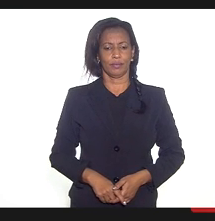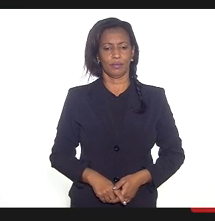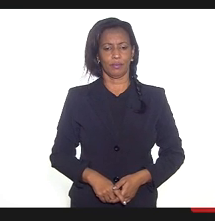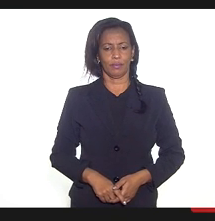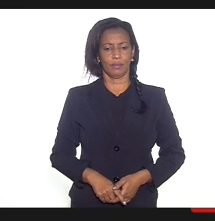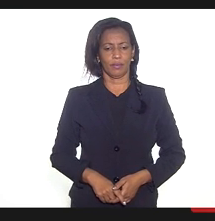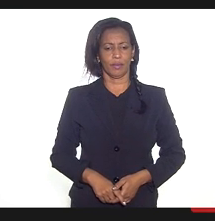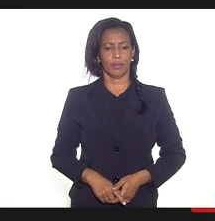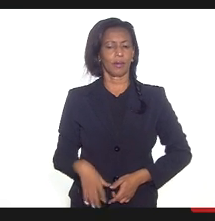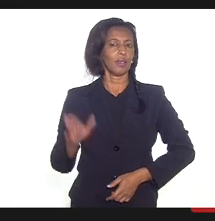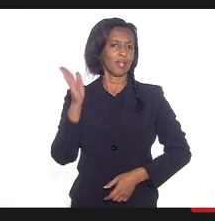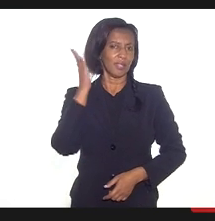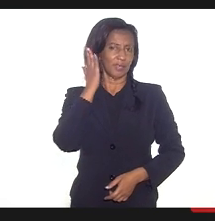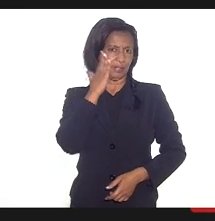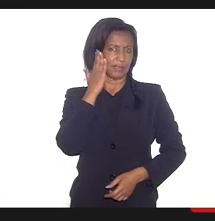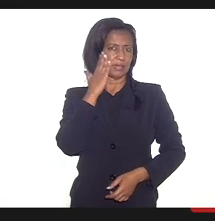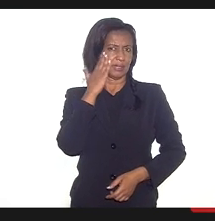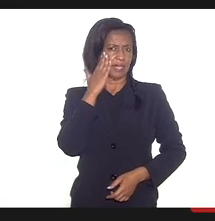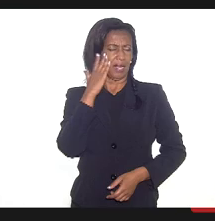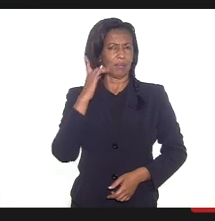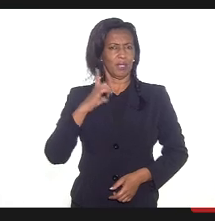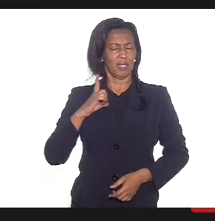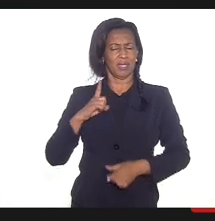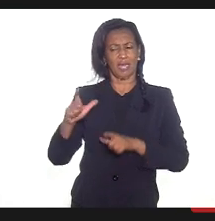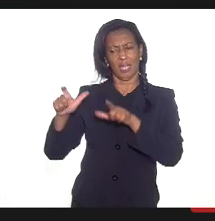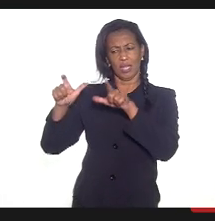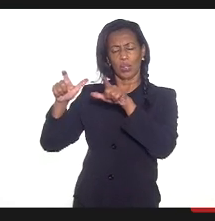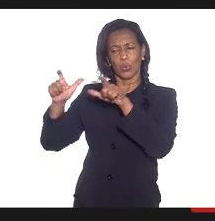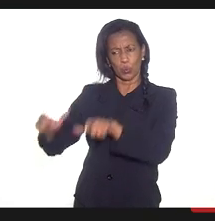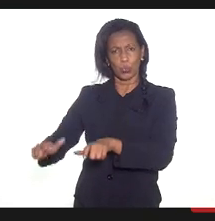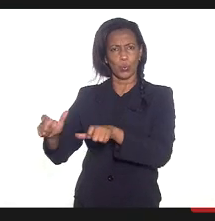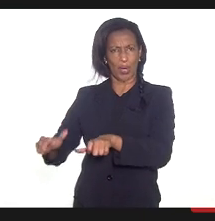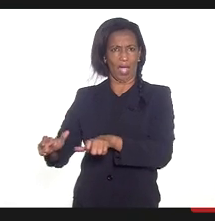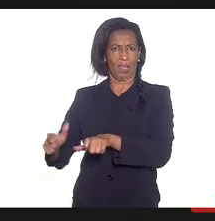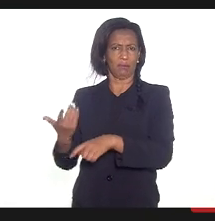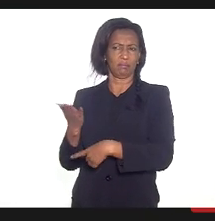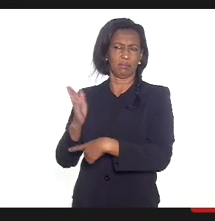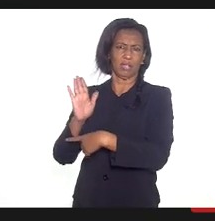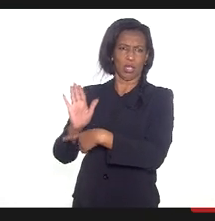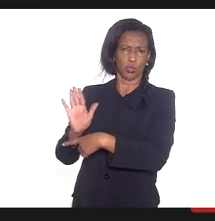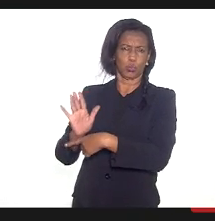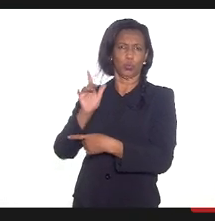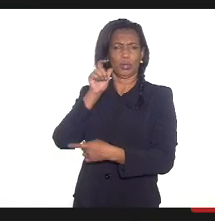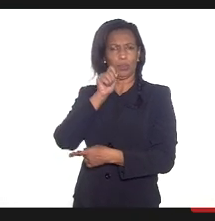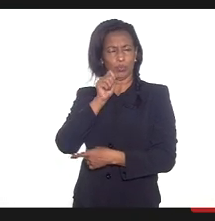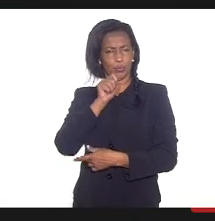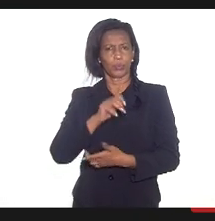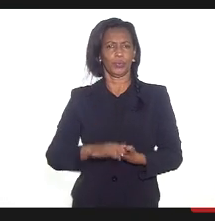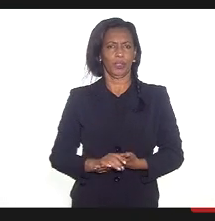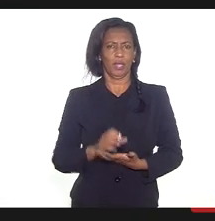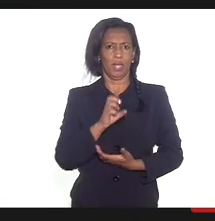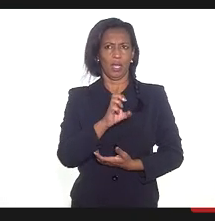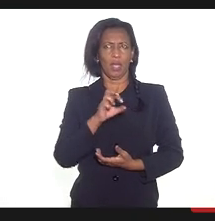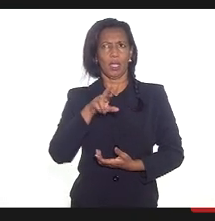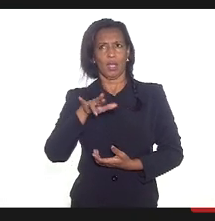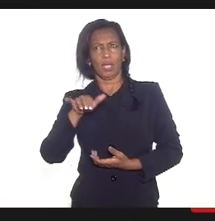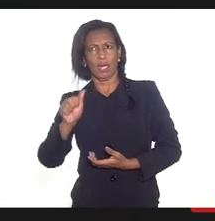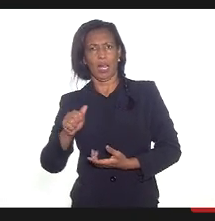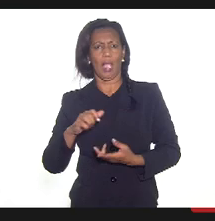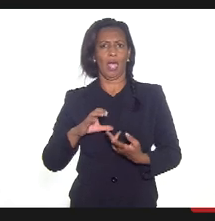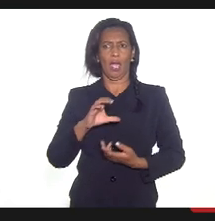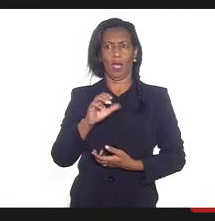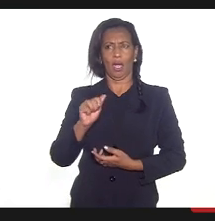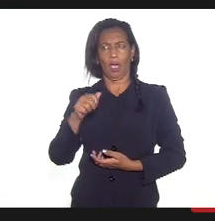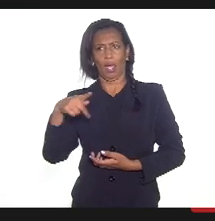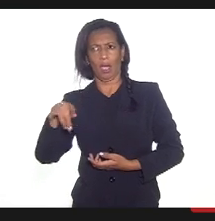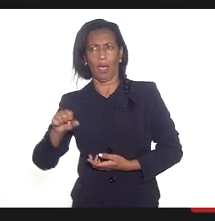A gente sabe que tem centro de atendimento à mulher, a gente tem encaminhamento por CREAS, por CAPS, a gente tem